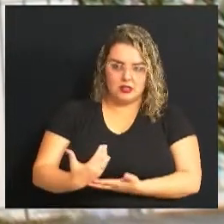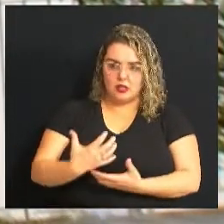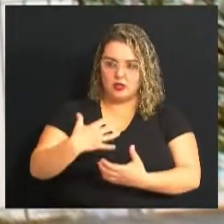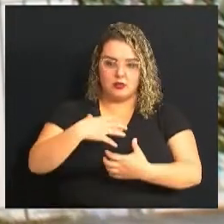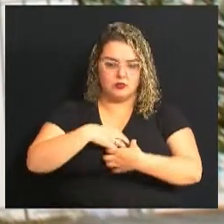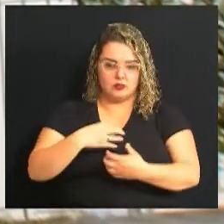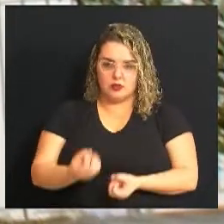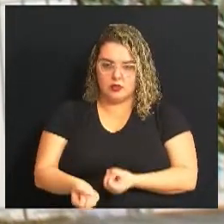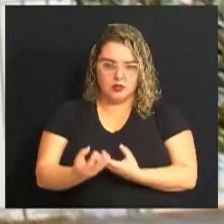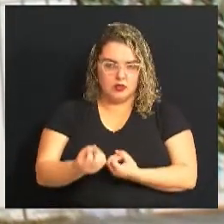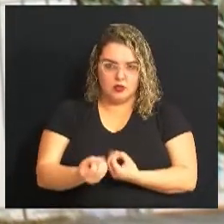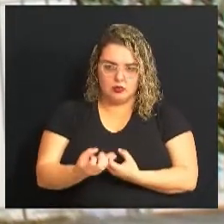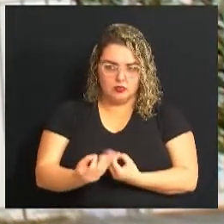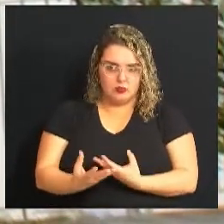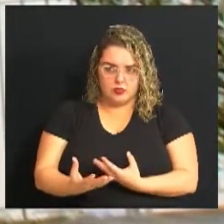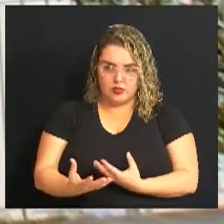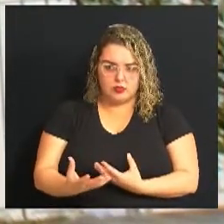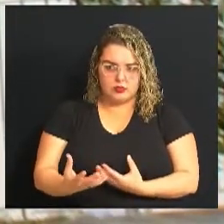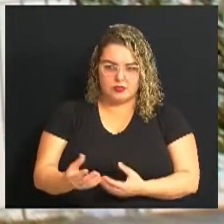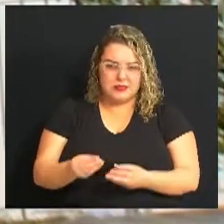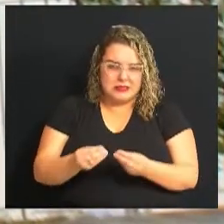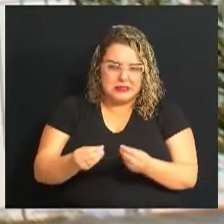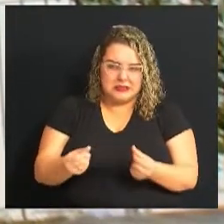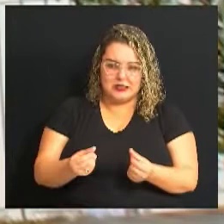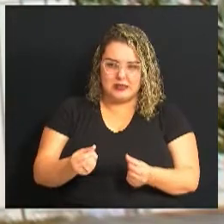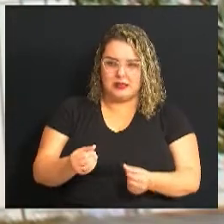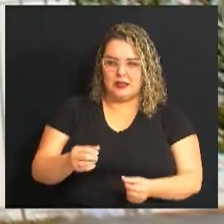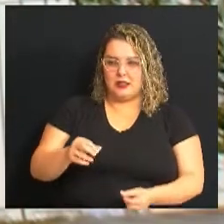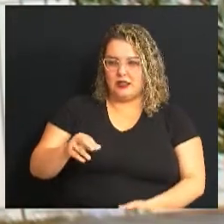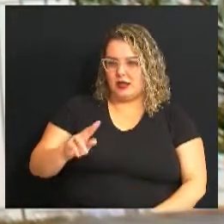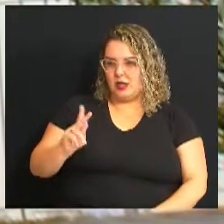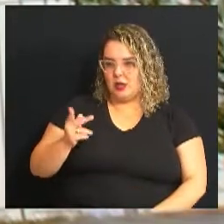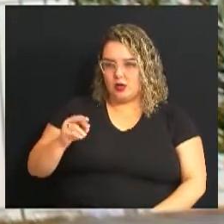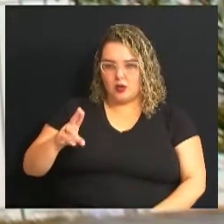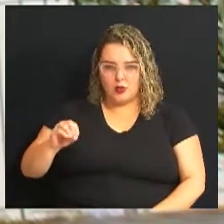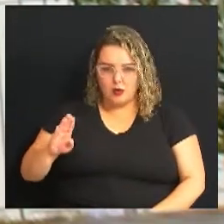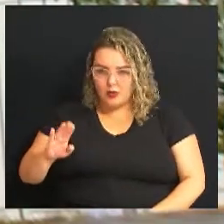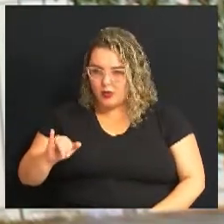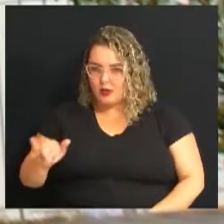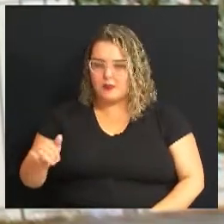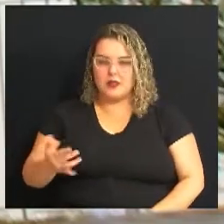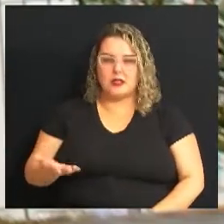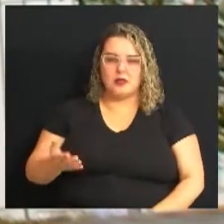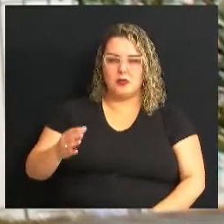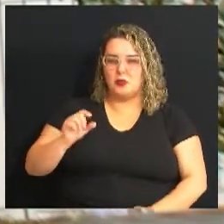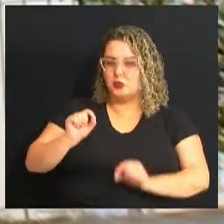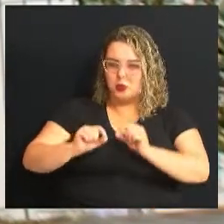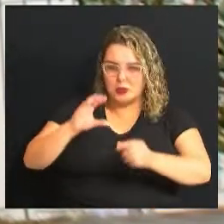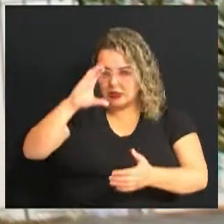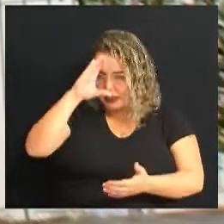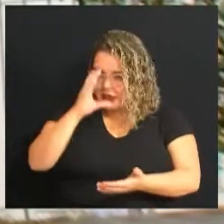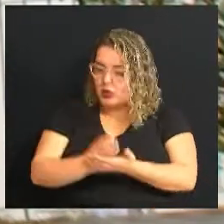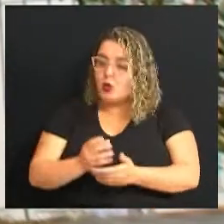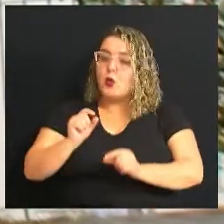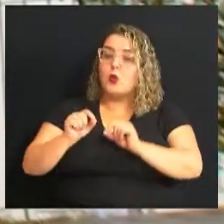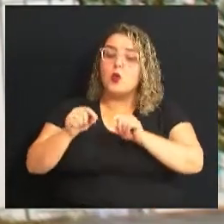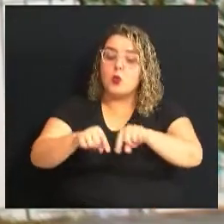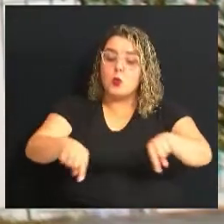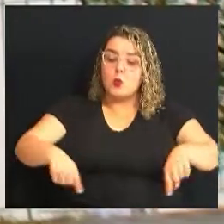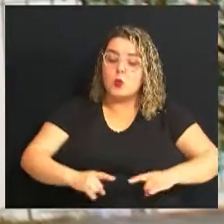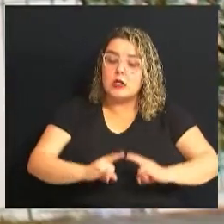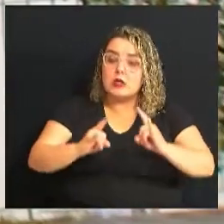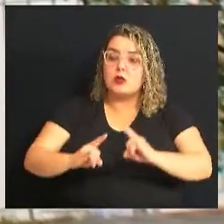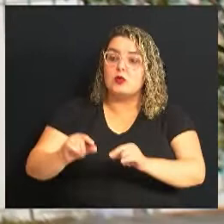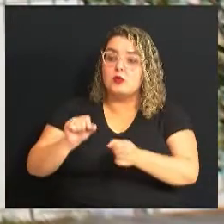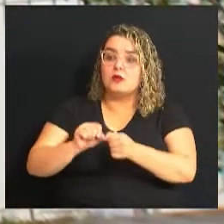dos moradores, né? Que é questão de hobby, crenças e tal. Hoje, o que o condomínio fez? Ele